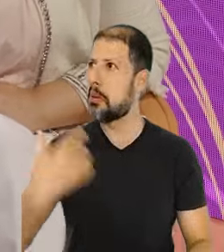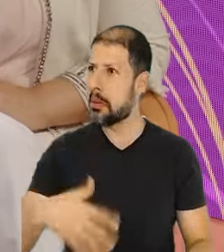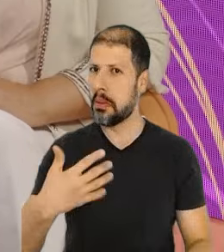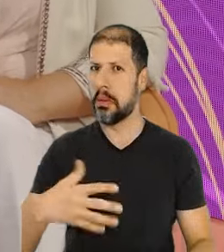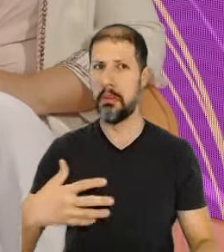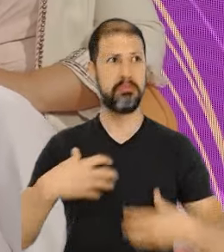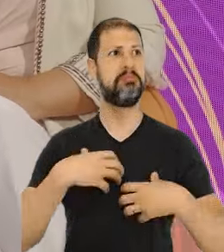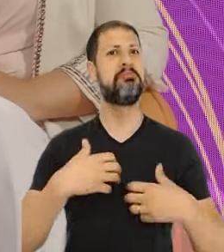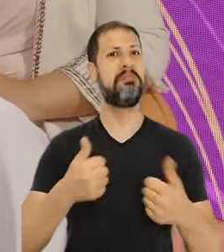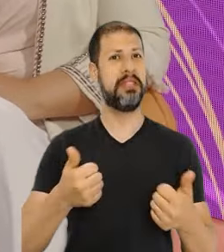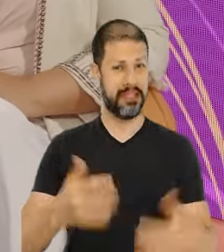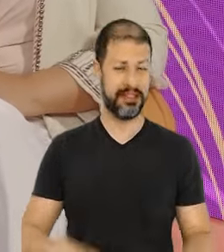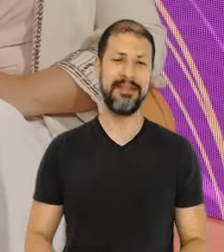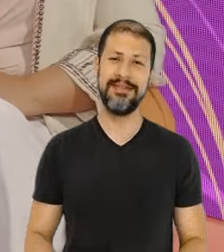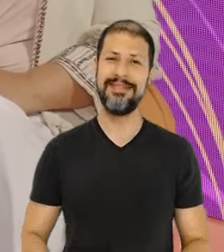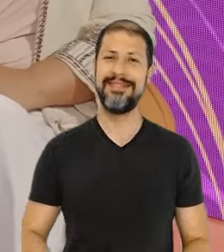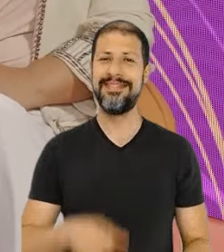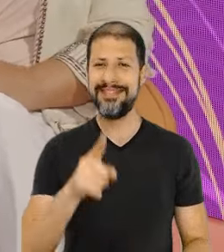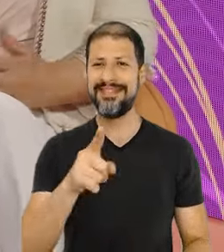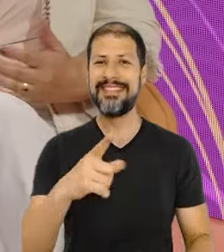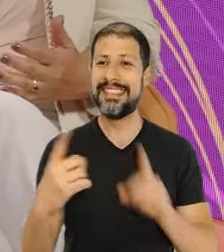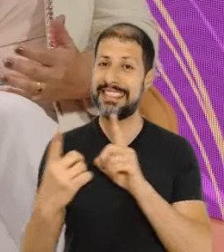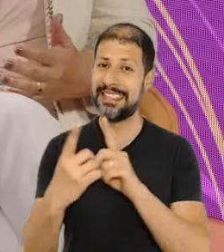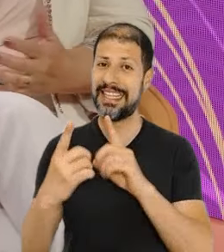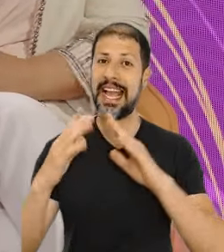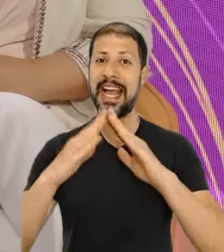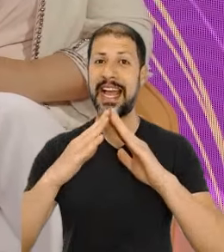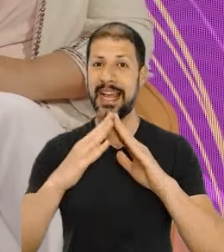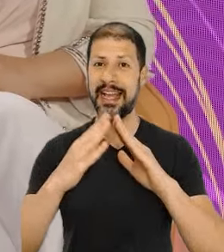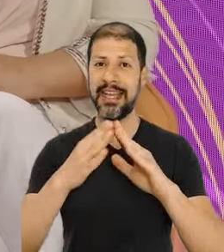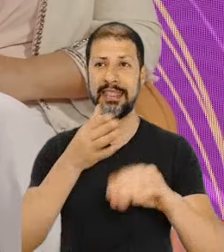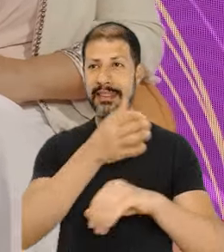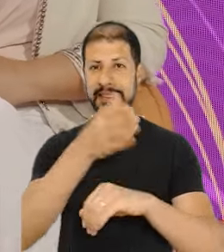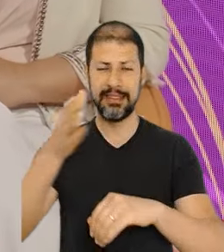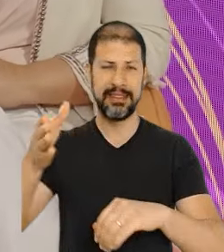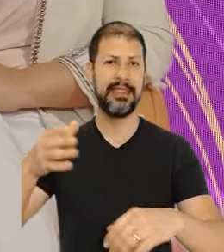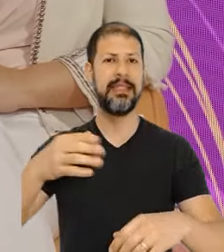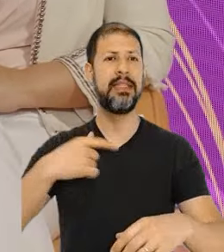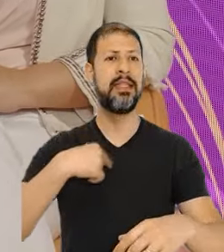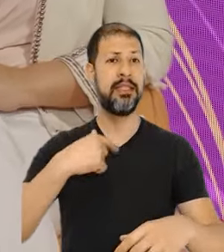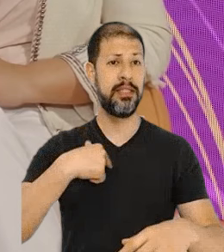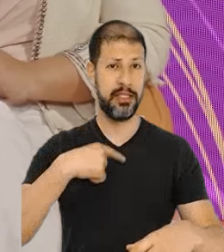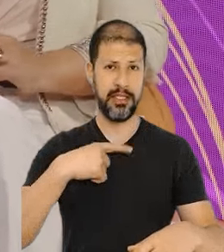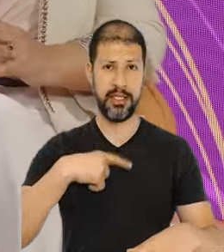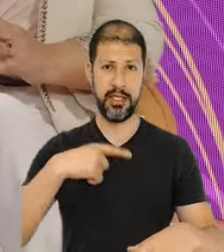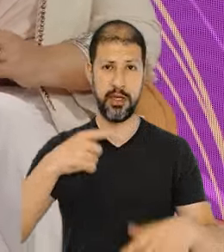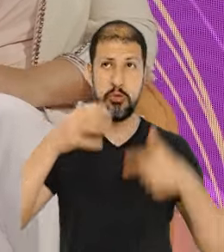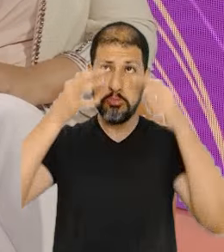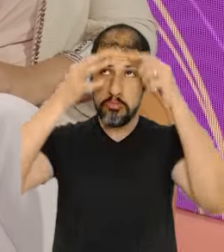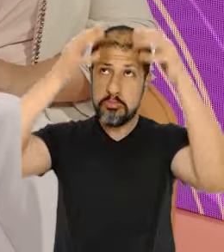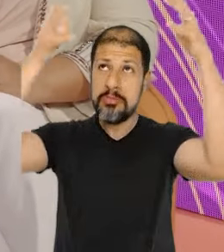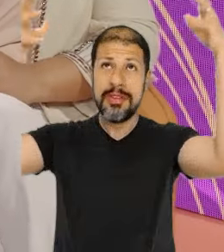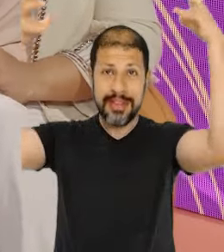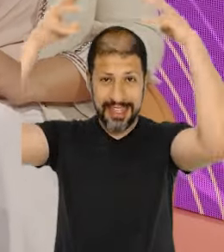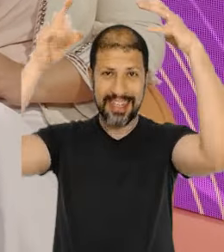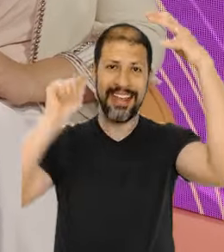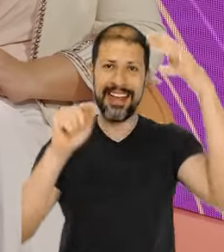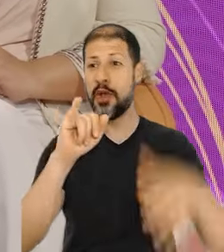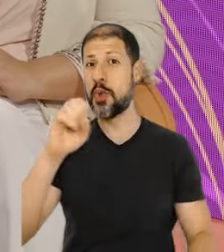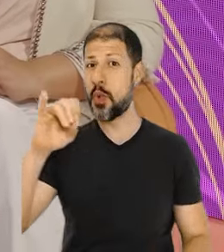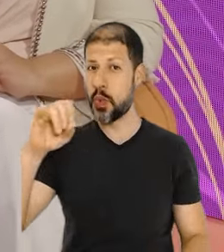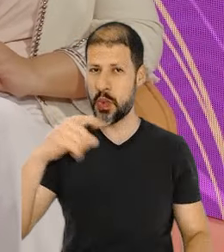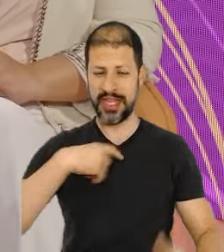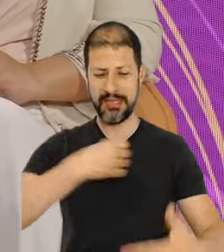chacai e eu faço atendimento domiciliar que é personal chefe chefe yoo eu vou nas residências